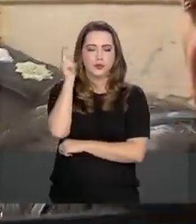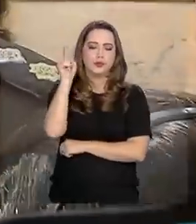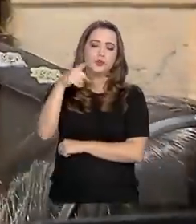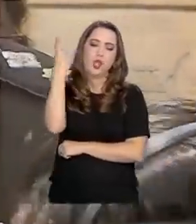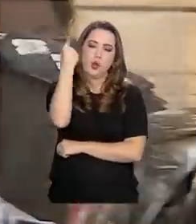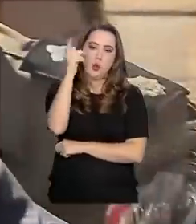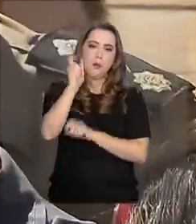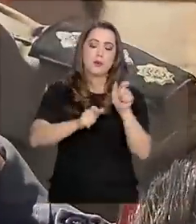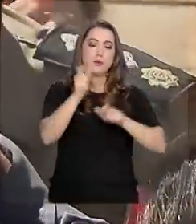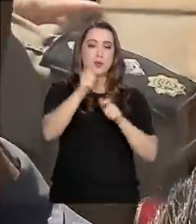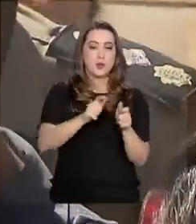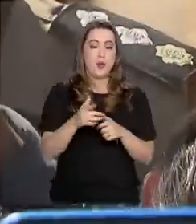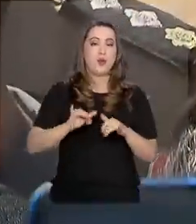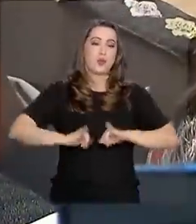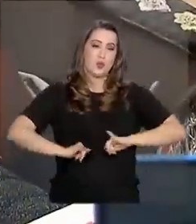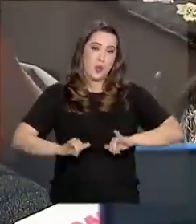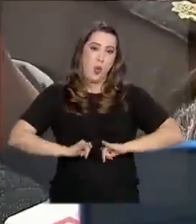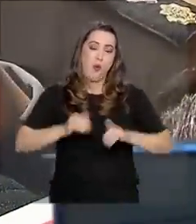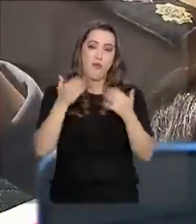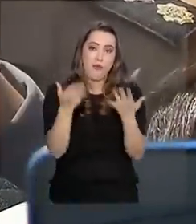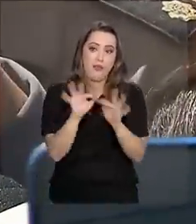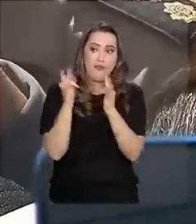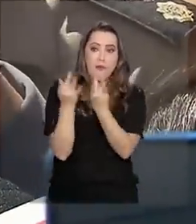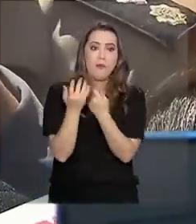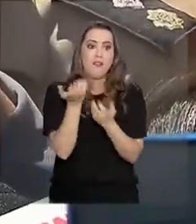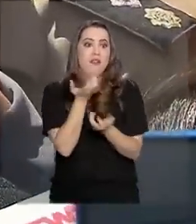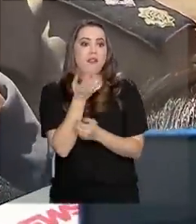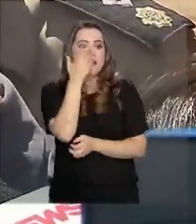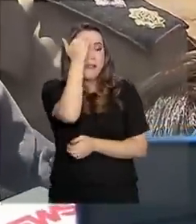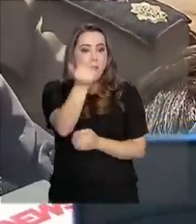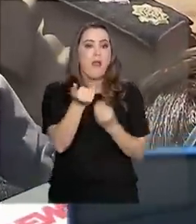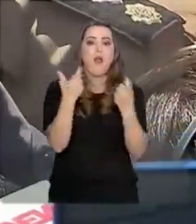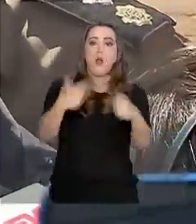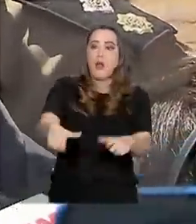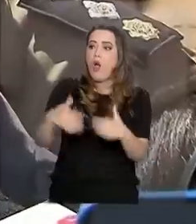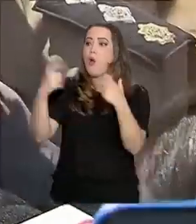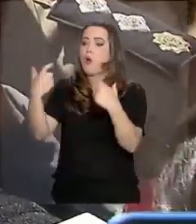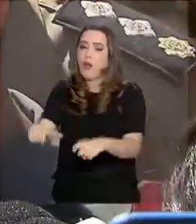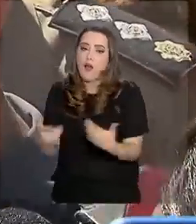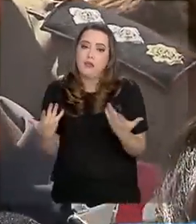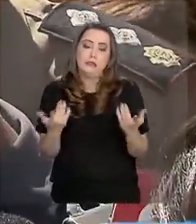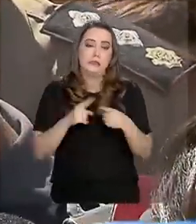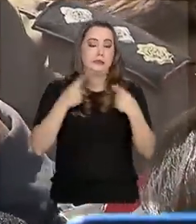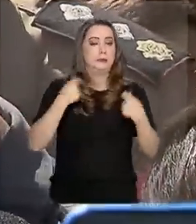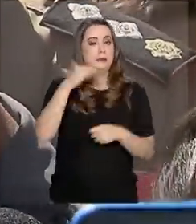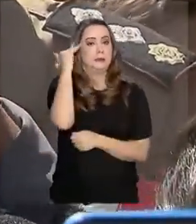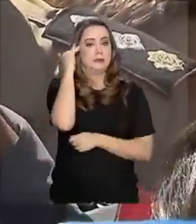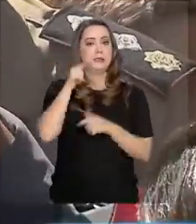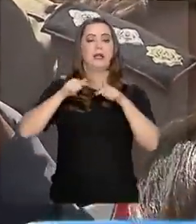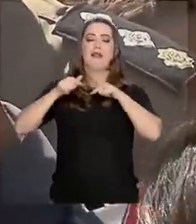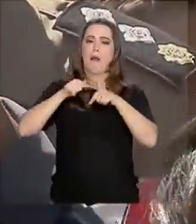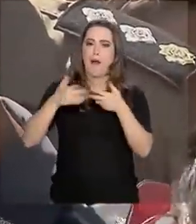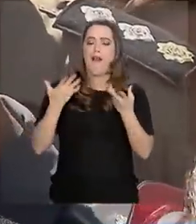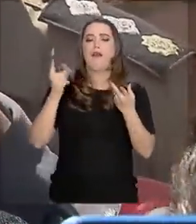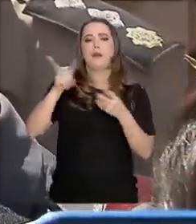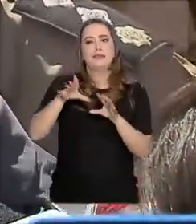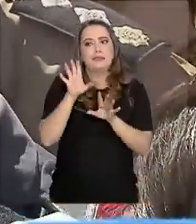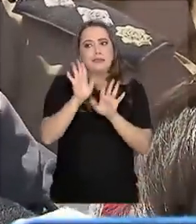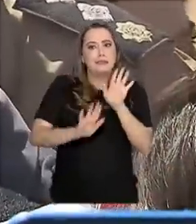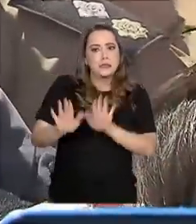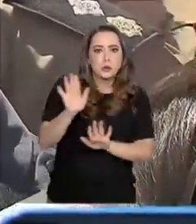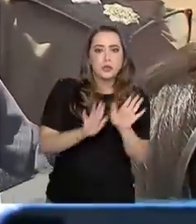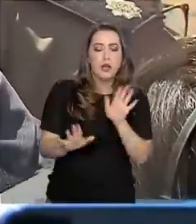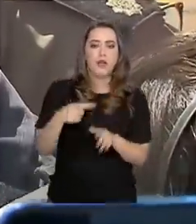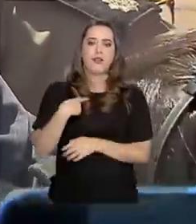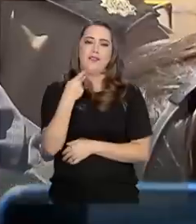os familiares das vítimas eles estejam em uma situação que eles buscam informações, mas a gente tem que entender que esse tipo de atuação é um tipo de atuação muito delicado. A